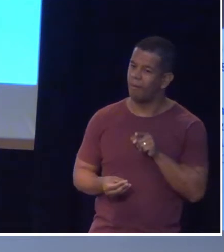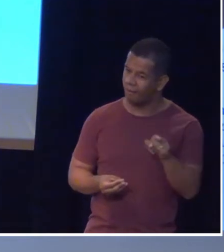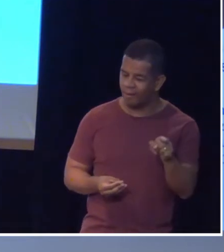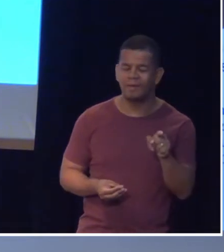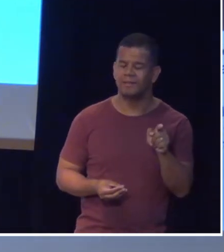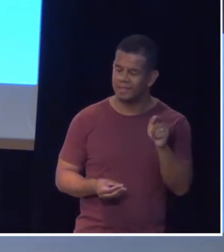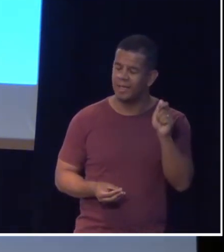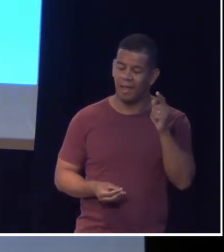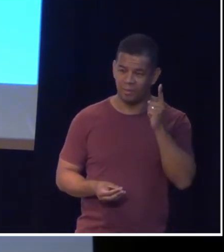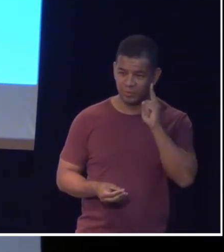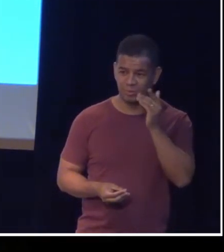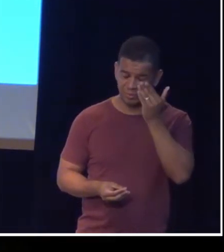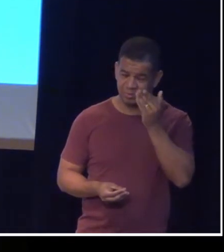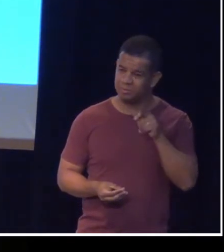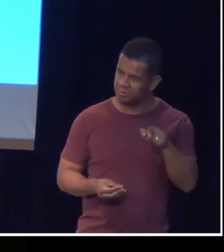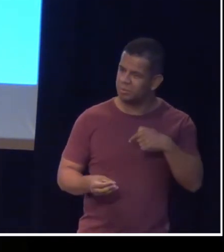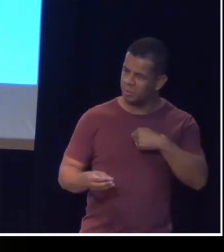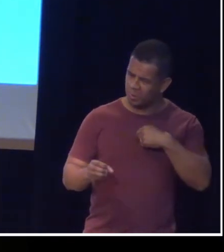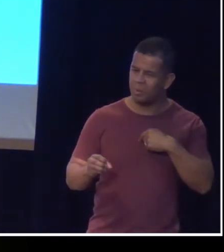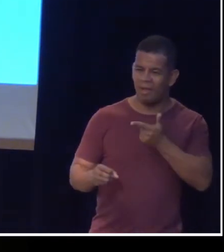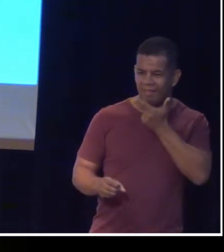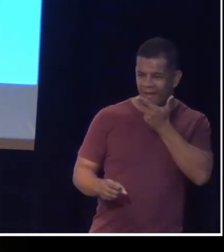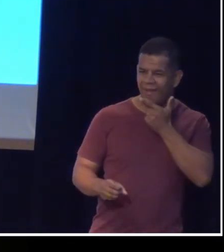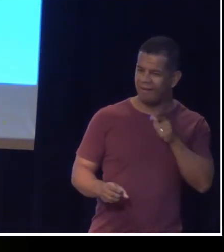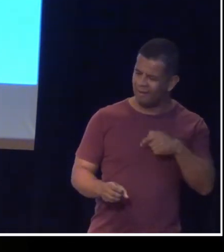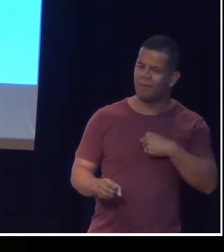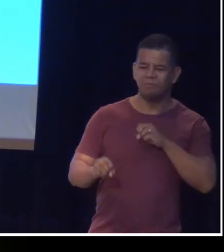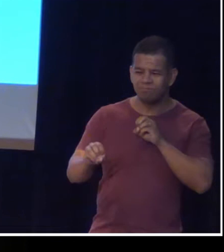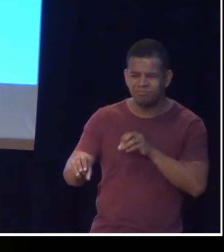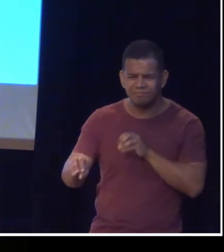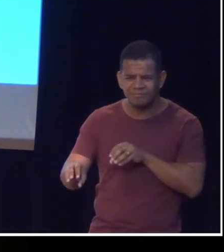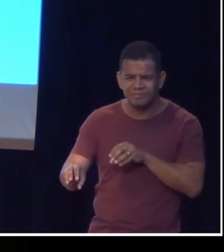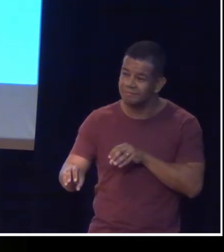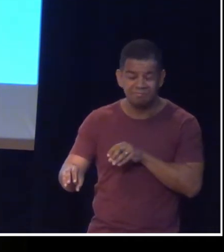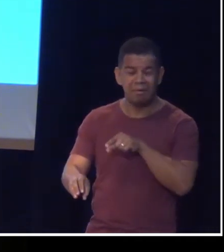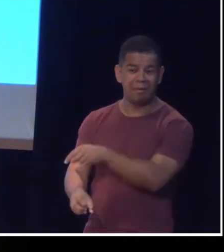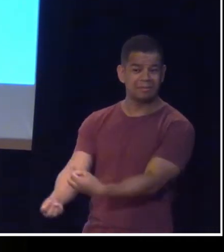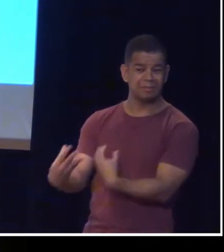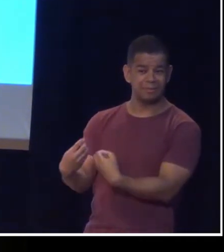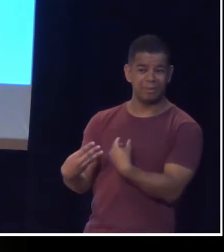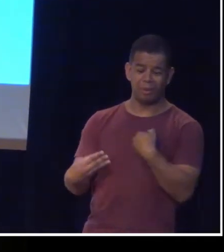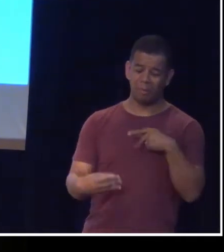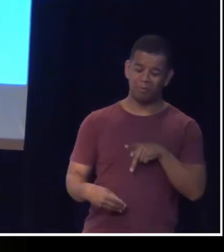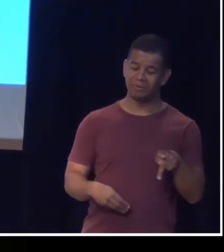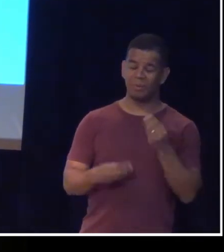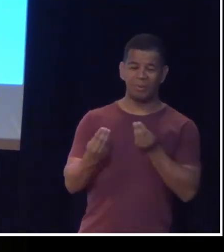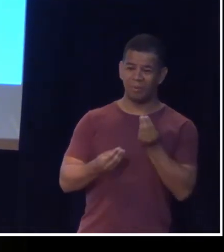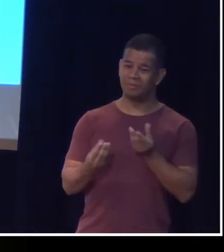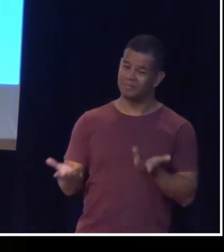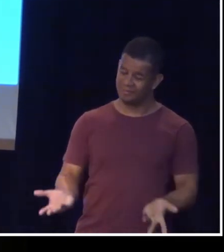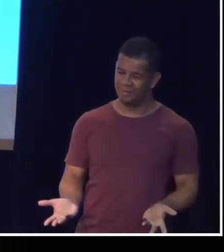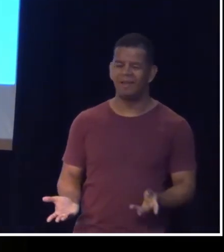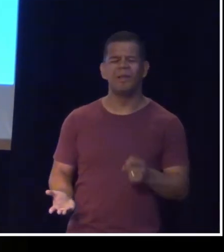aula. Barreira atitudinal de baixa expectativa ou de subestimação. A gente costuma sempre subestimar o outro, né? É um